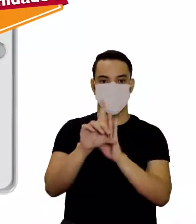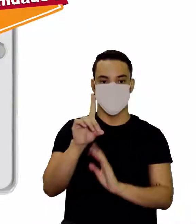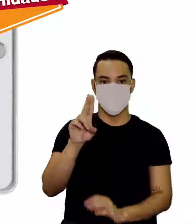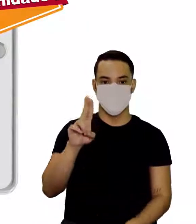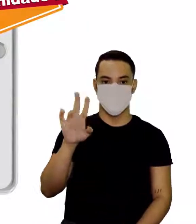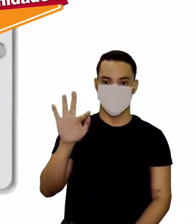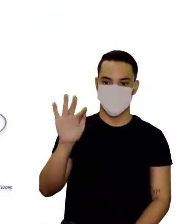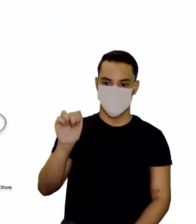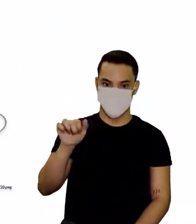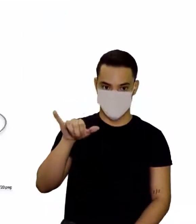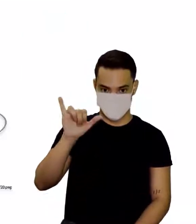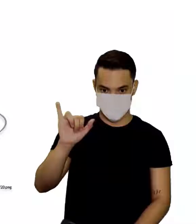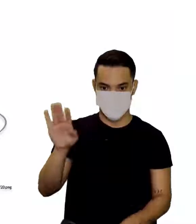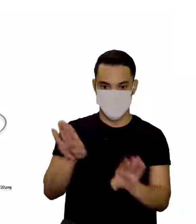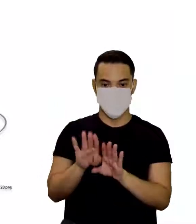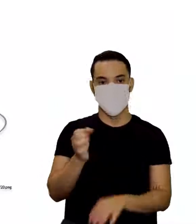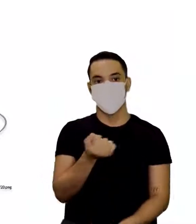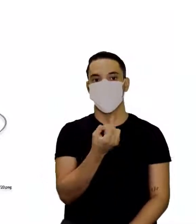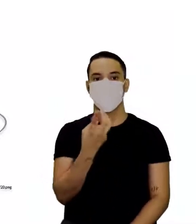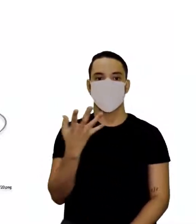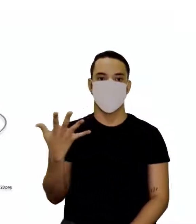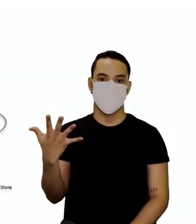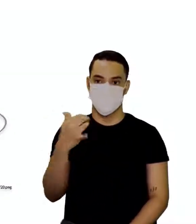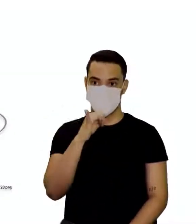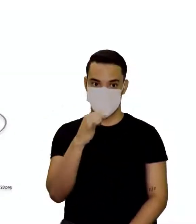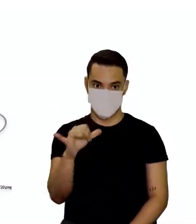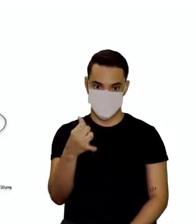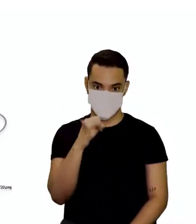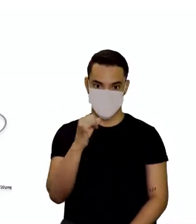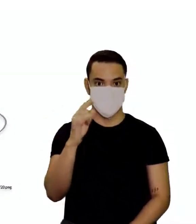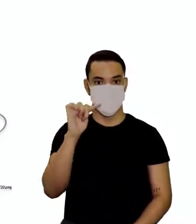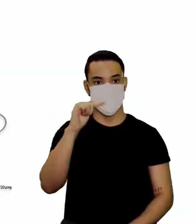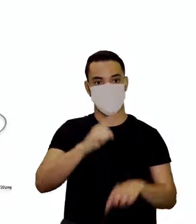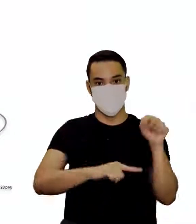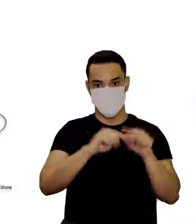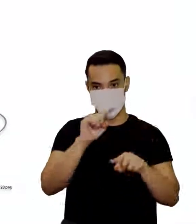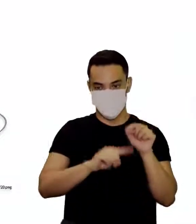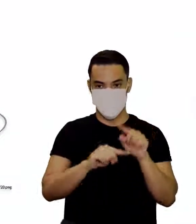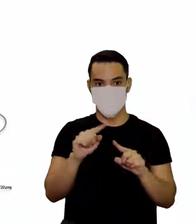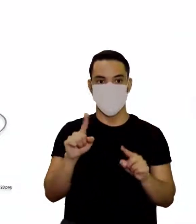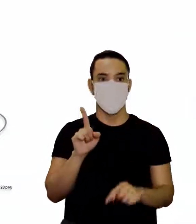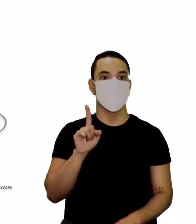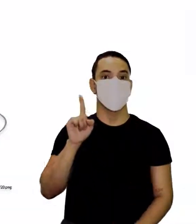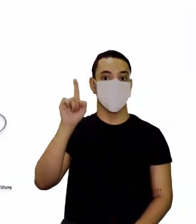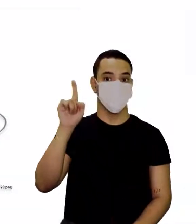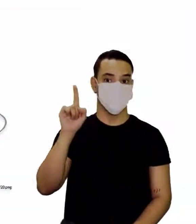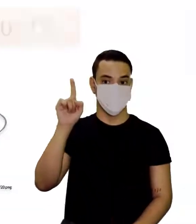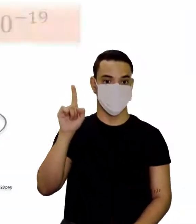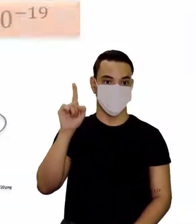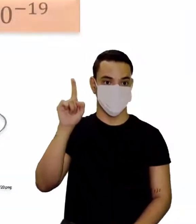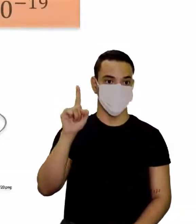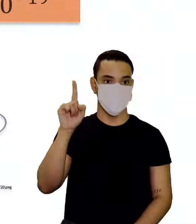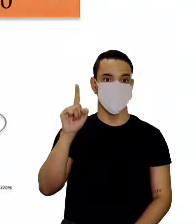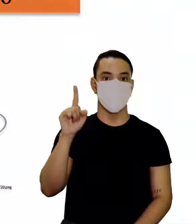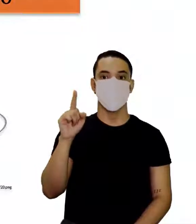e quantização da carga, né? Então, carga elétrica é a carga de um elétron, ela é